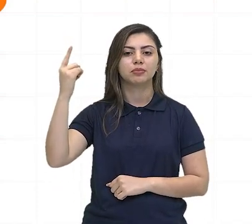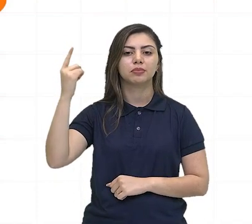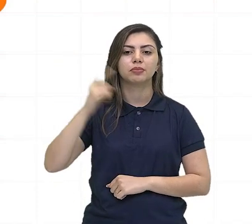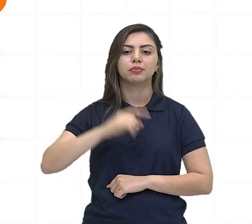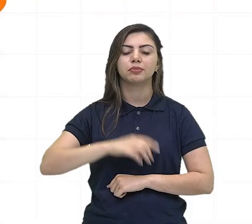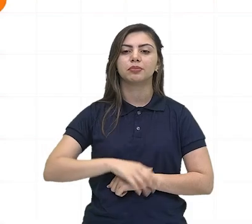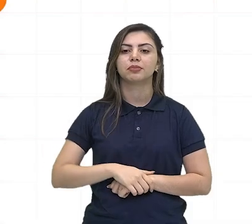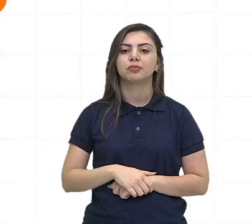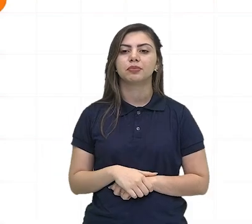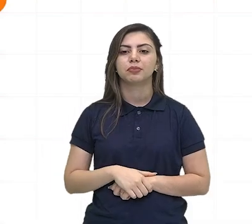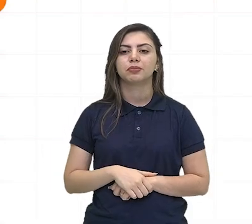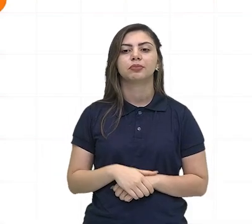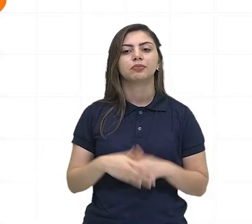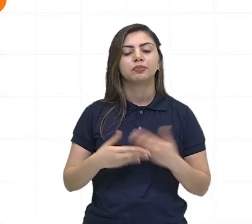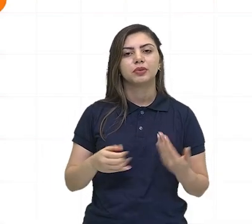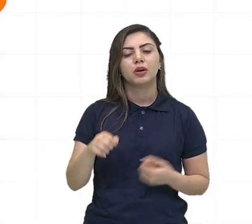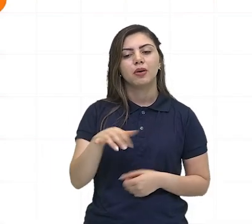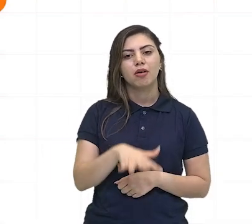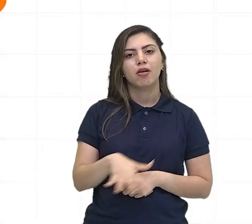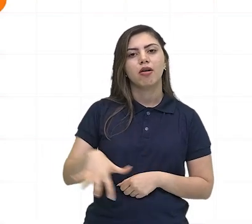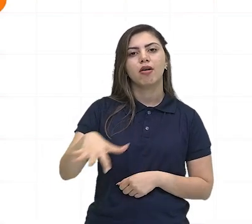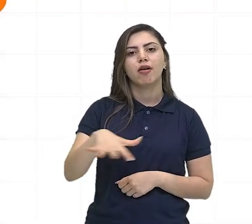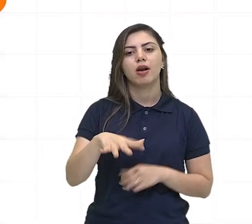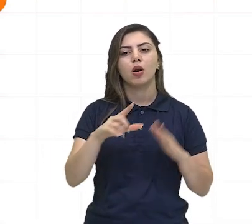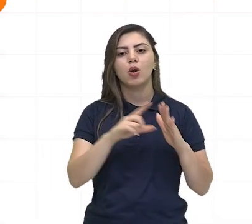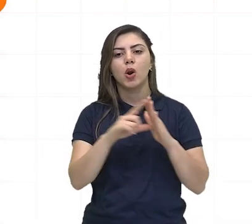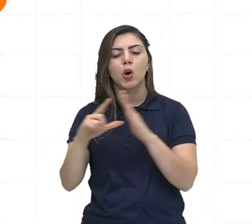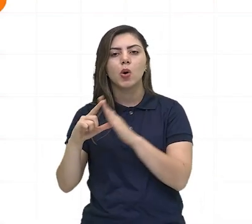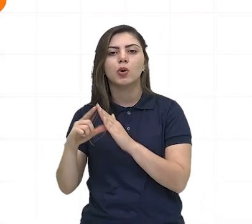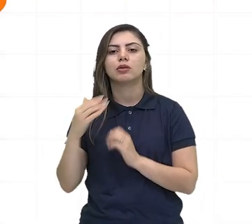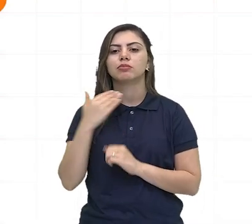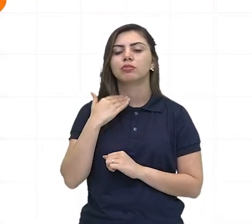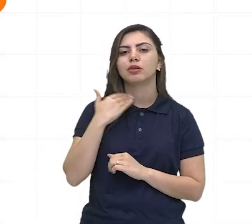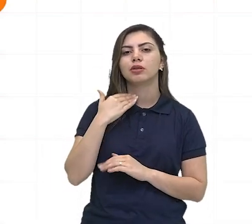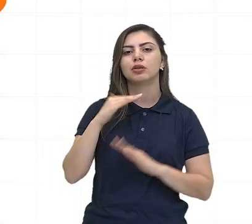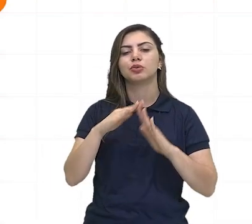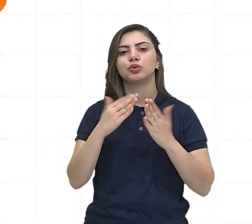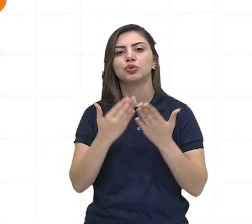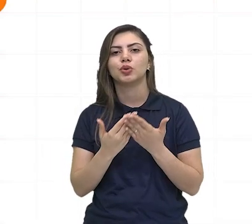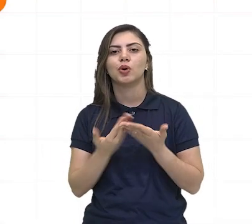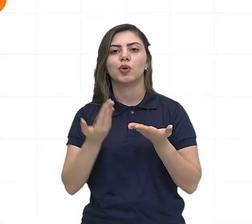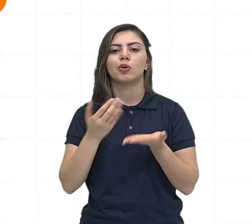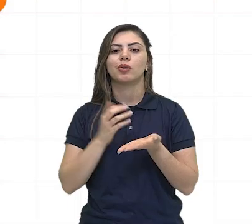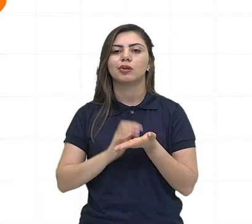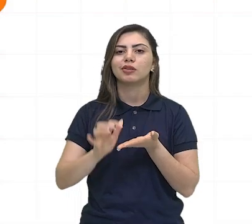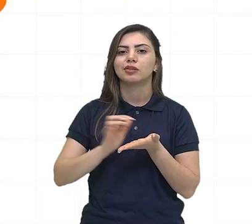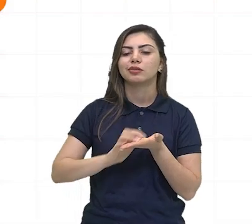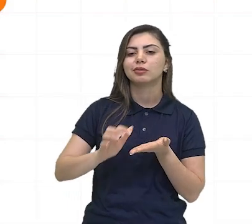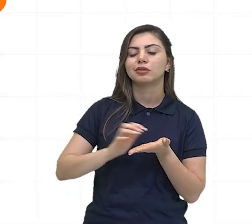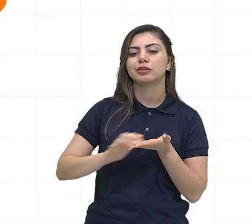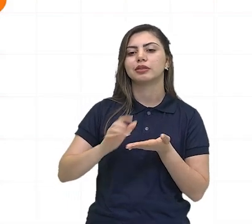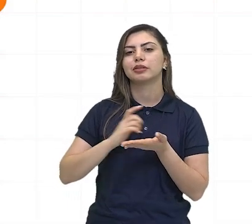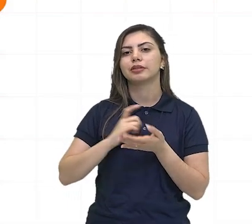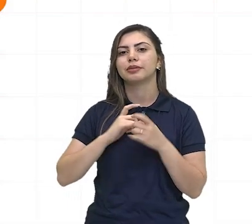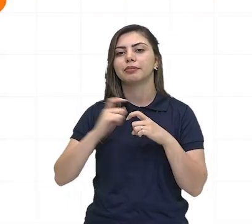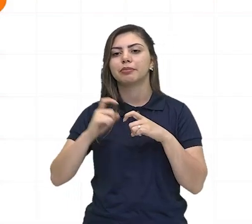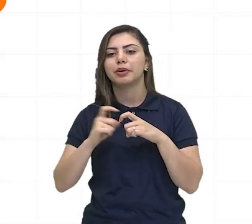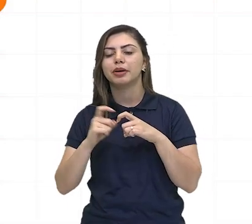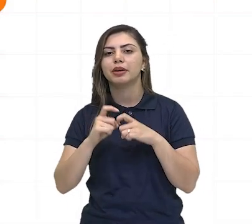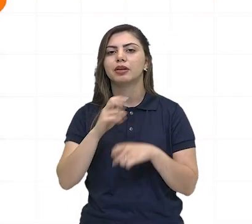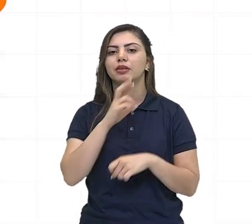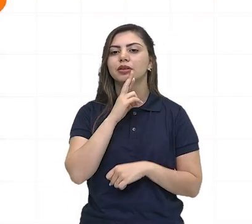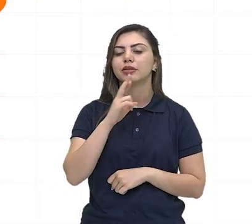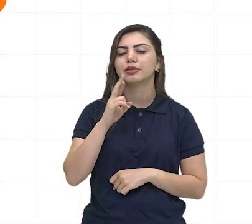são aqueles bairros onde há muitas lojas, bancos, escolas, escritórios, consultórios médicos,